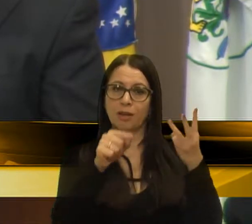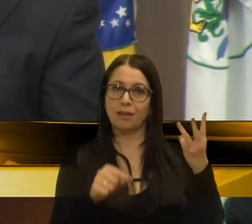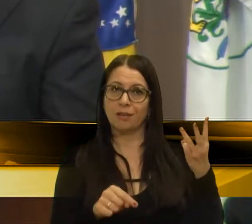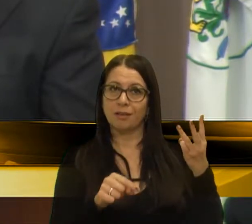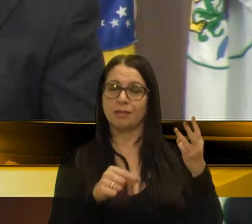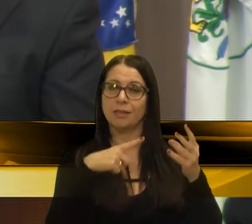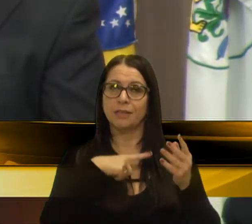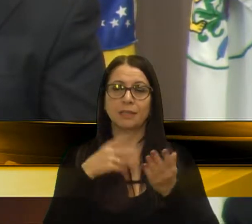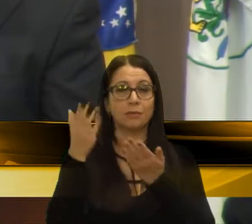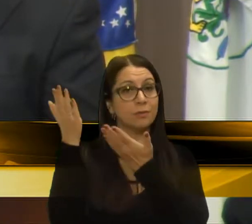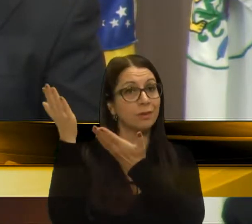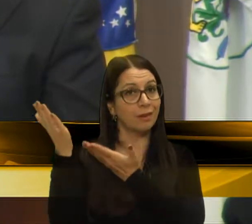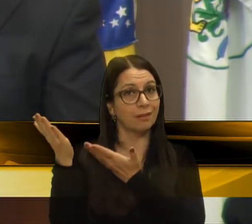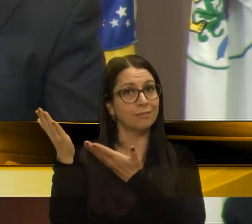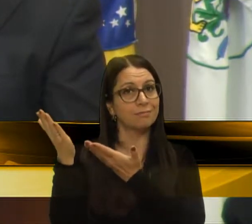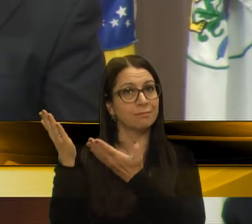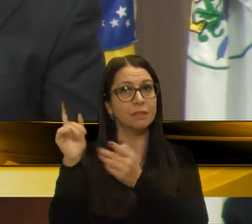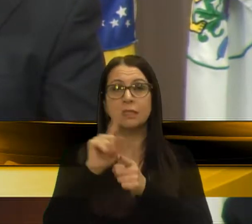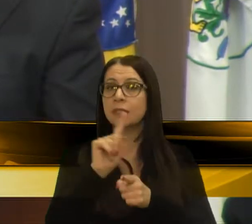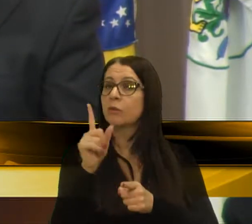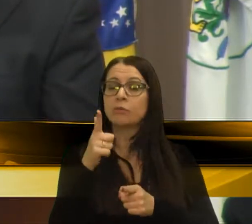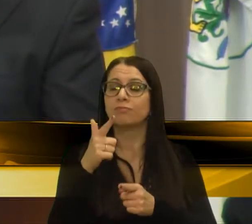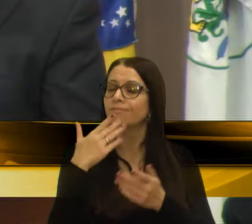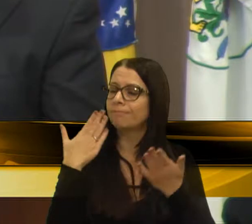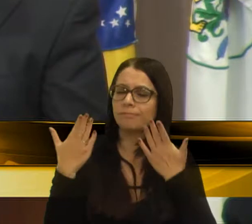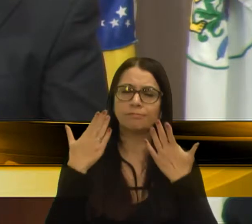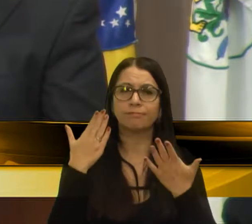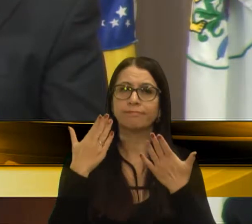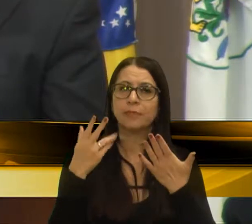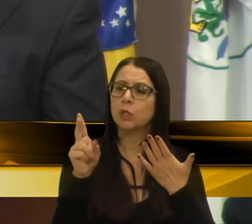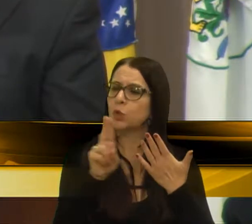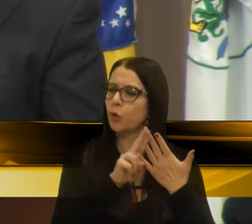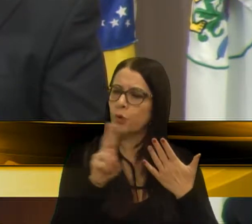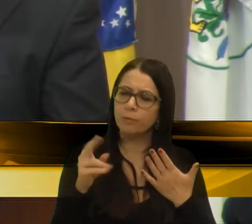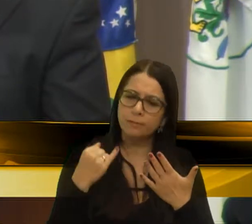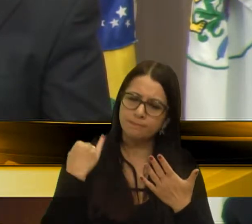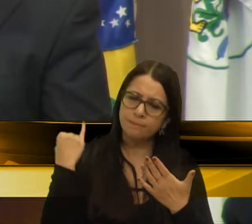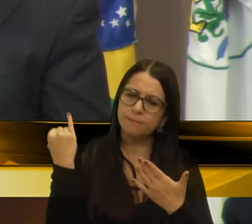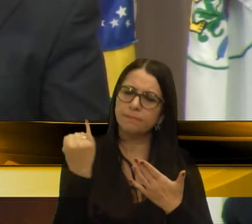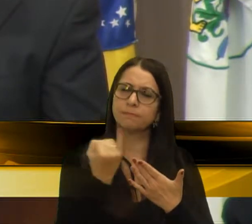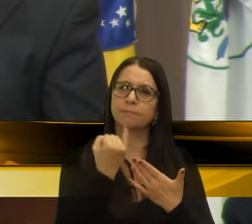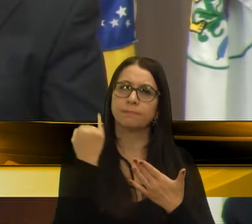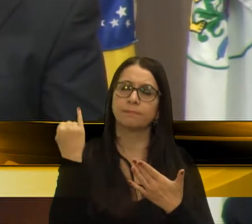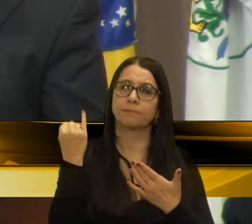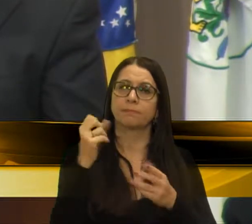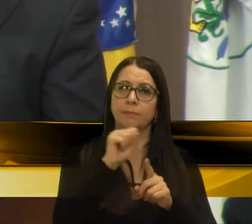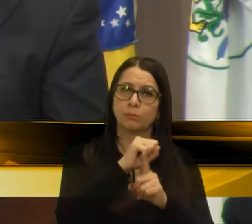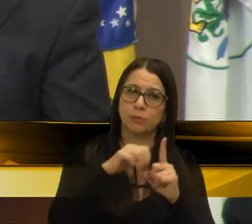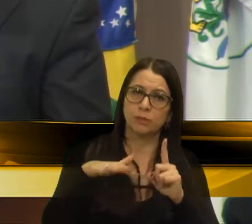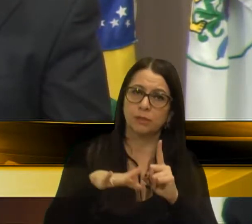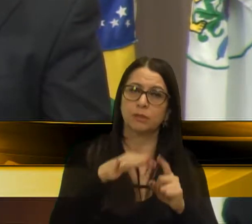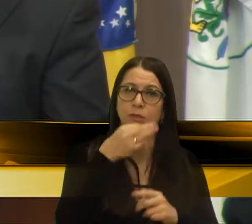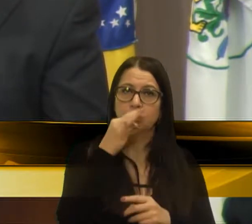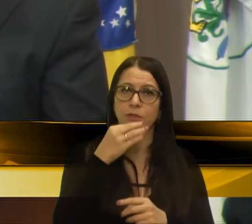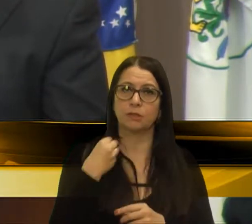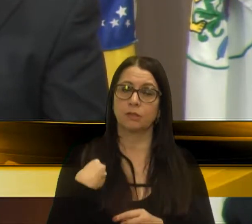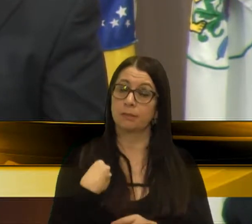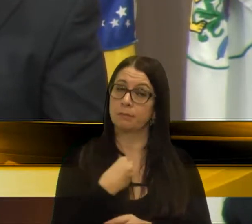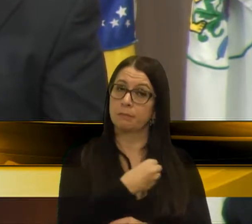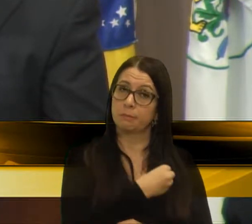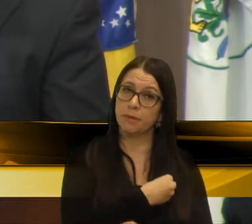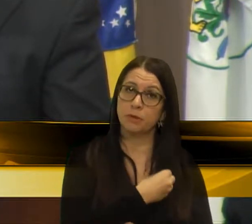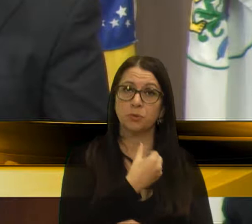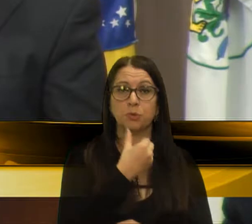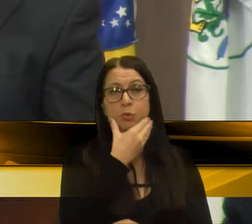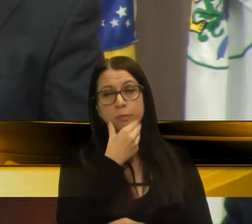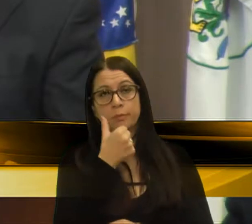sendo homenageados. Não tivemos dúvidas que são nomes de grande relevância para a sociedade caxiense. Médicos e